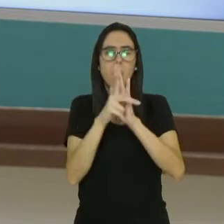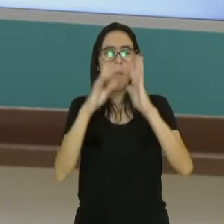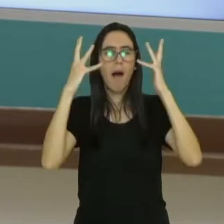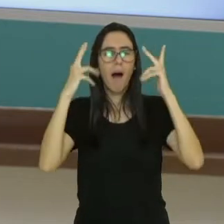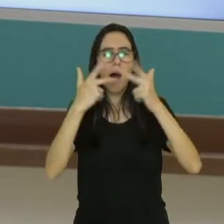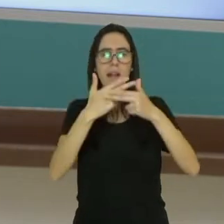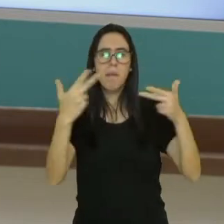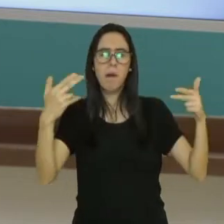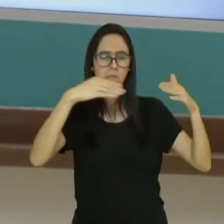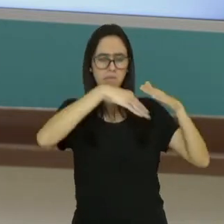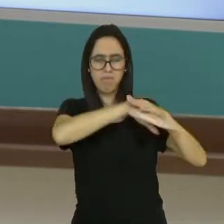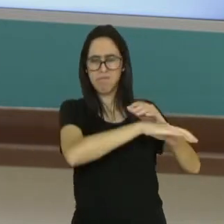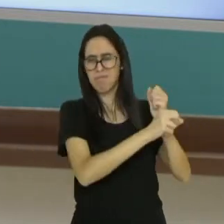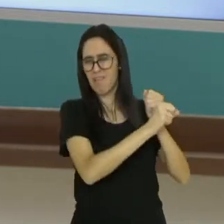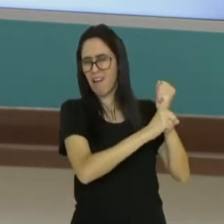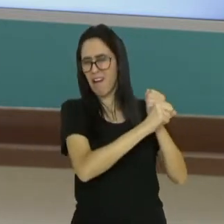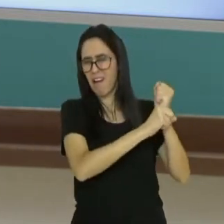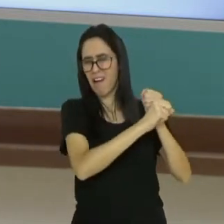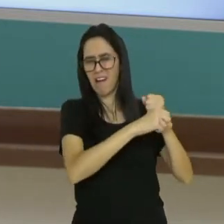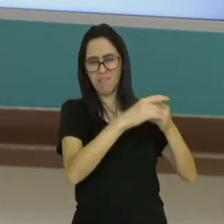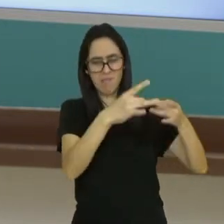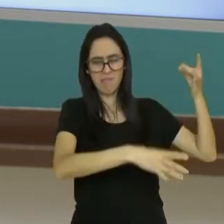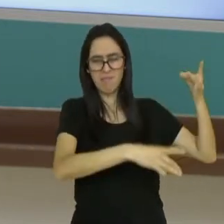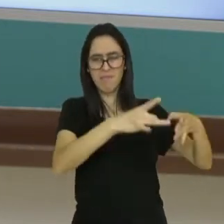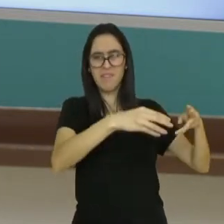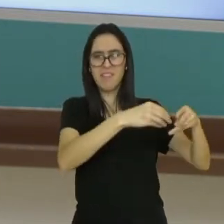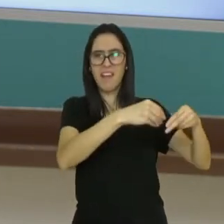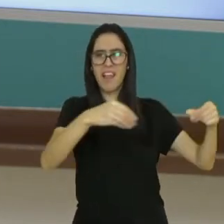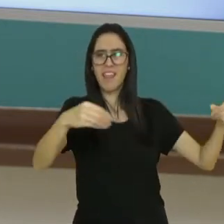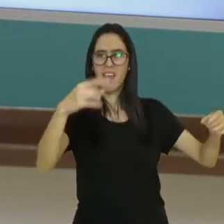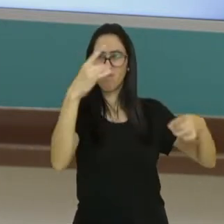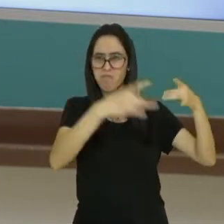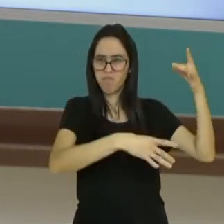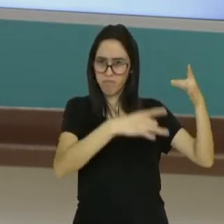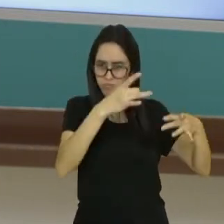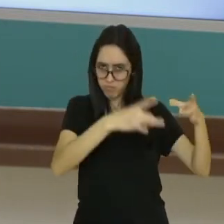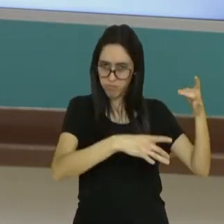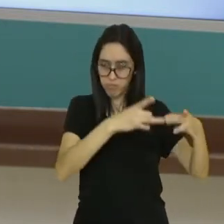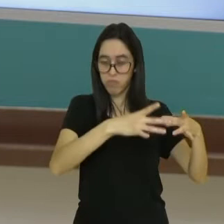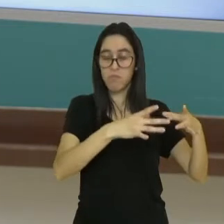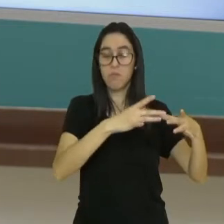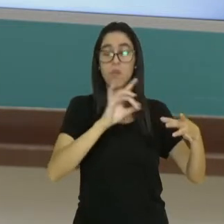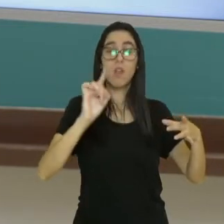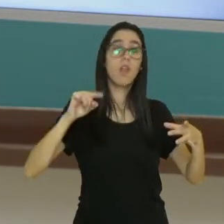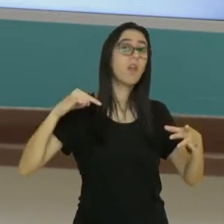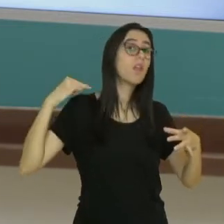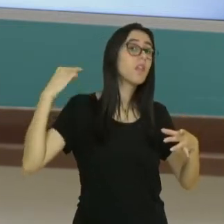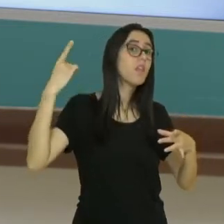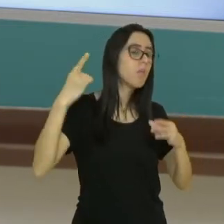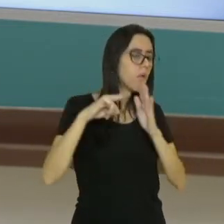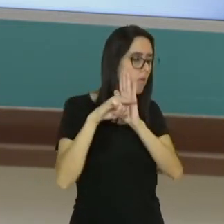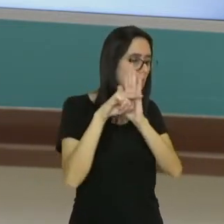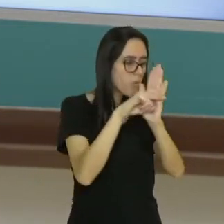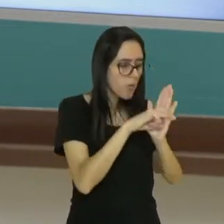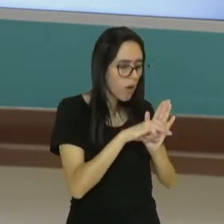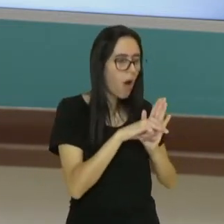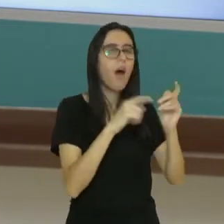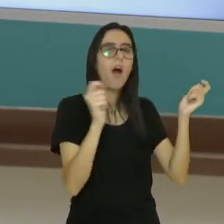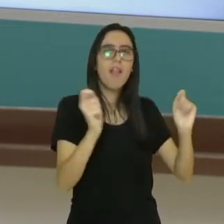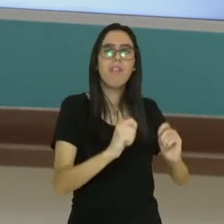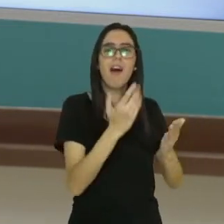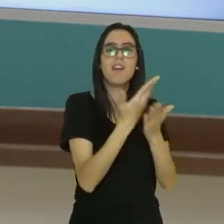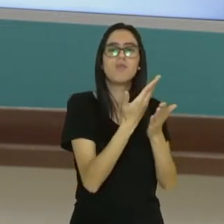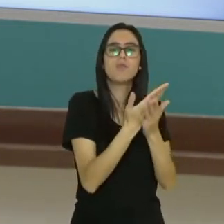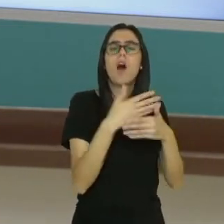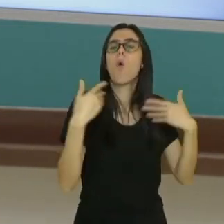né? Aqueles materiais que ficaram na natureza ali e que a partir deles é possível